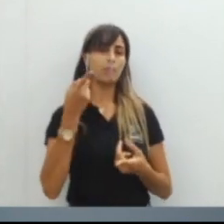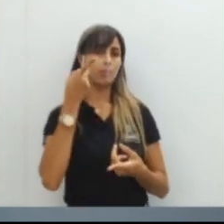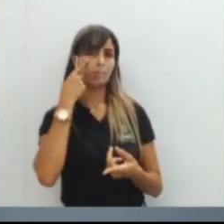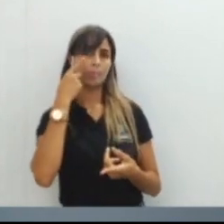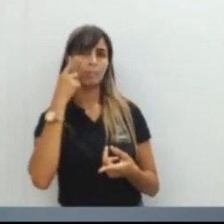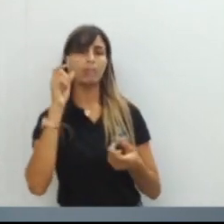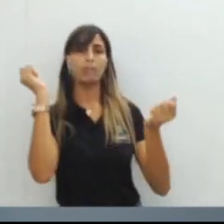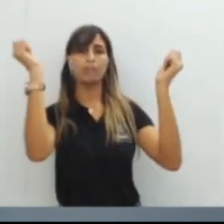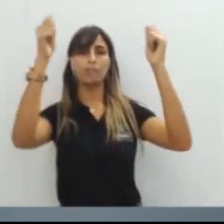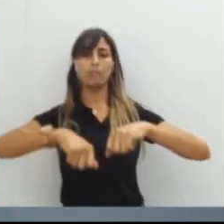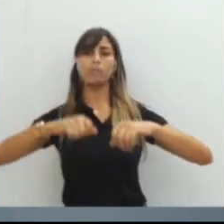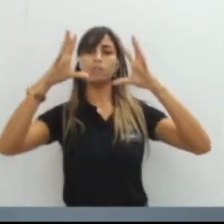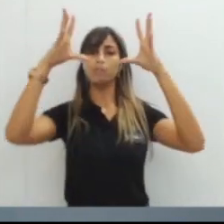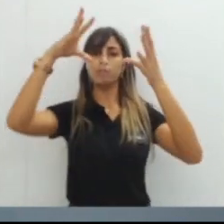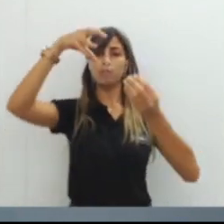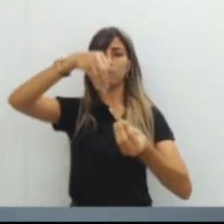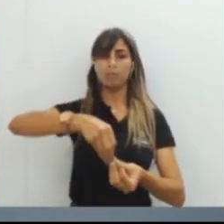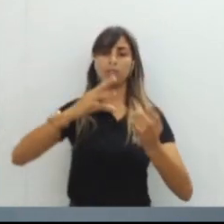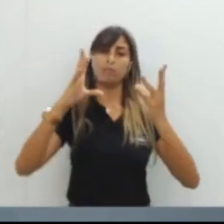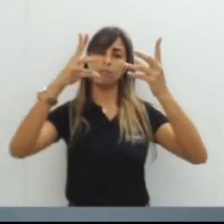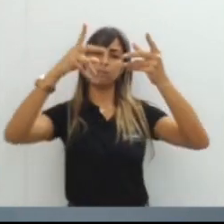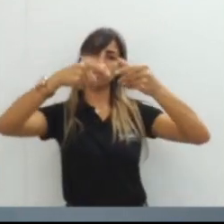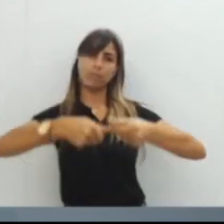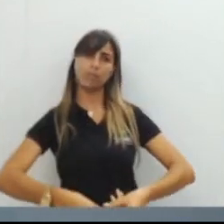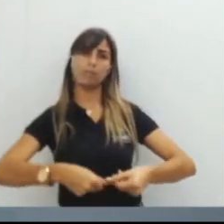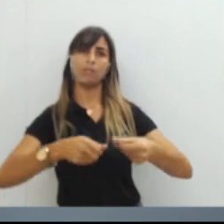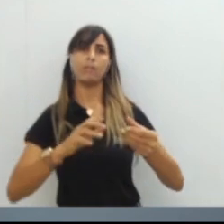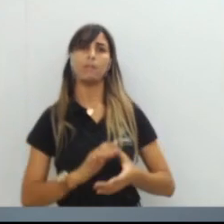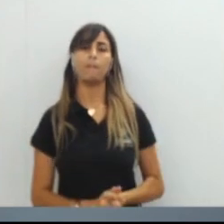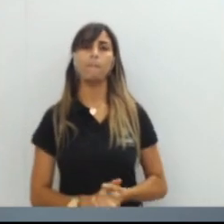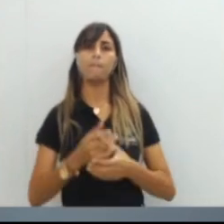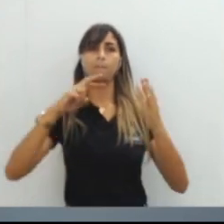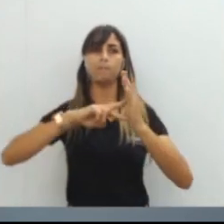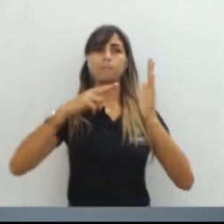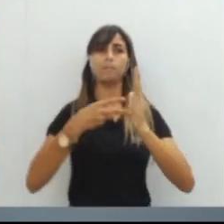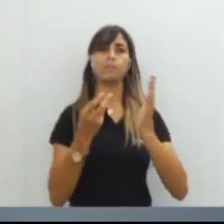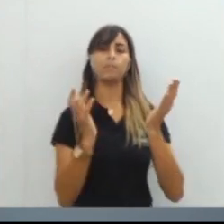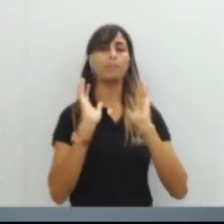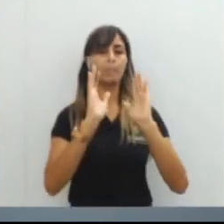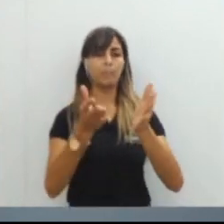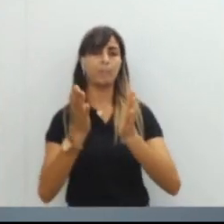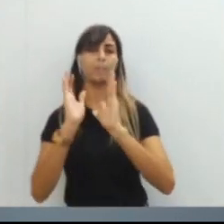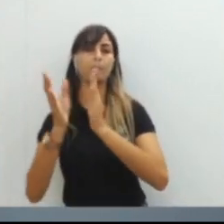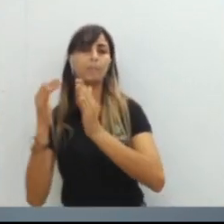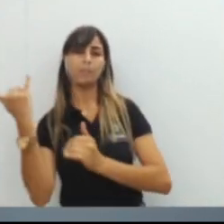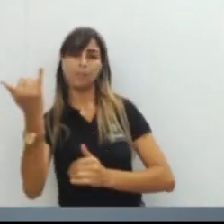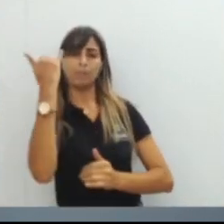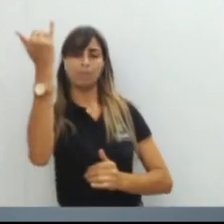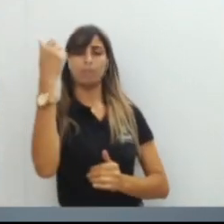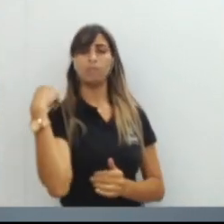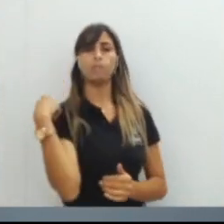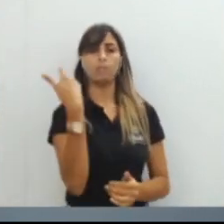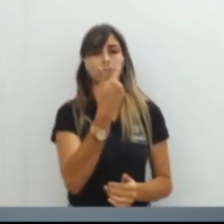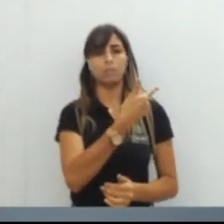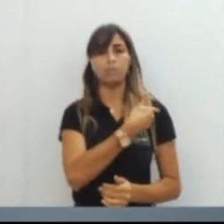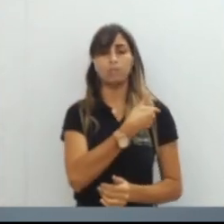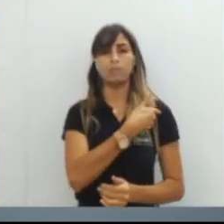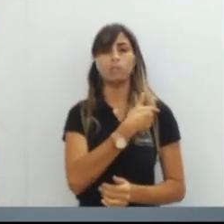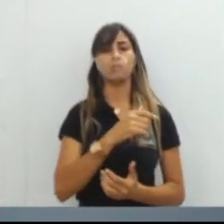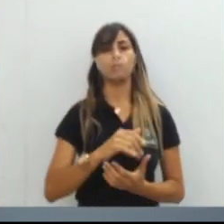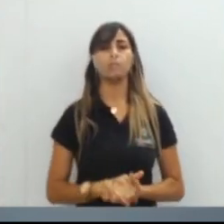Então a gente poderia resumir tudo isso aí, essa porção significativa, como partes importantes dos nossos